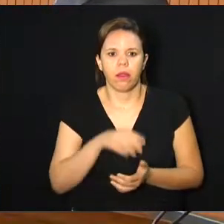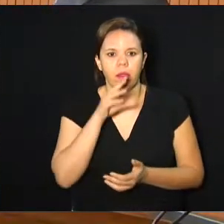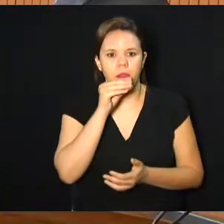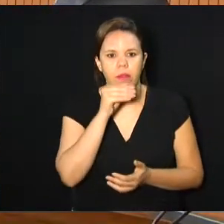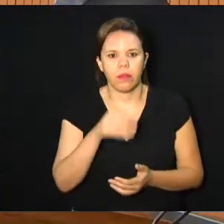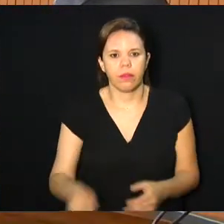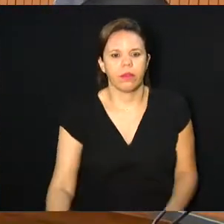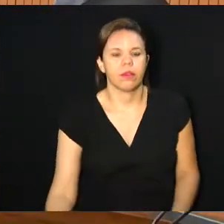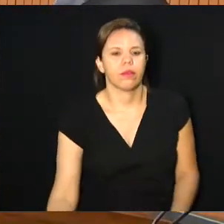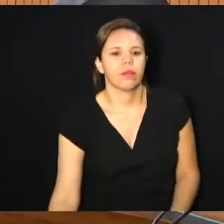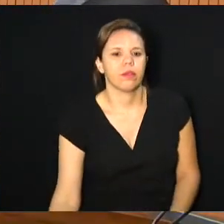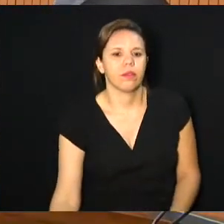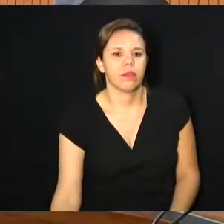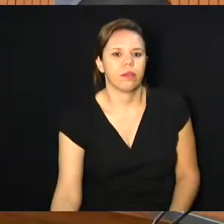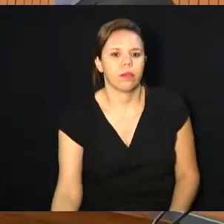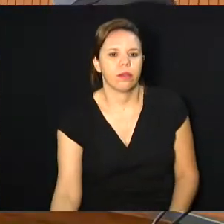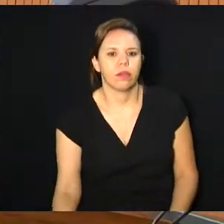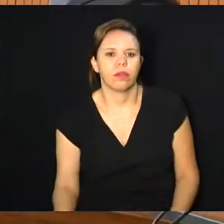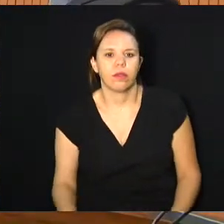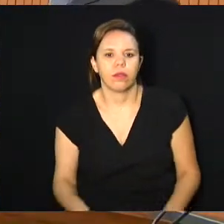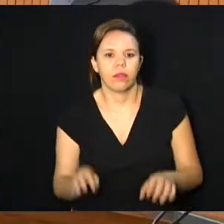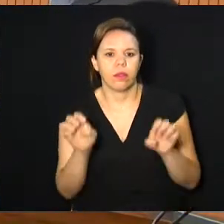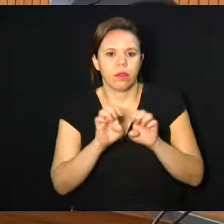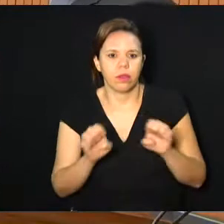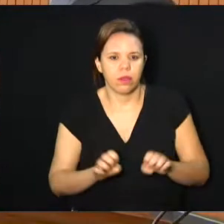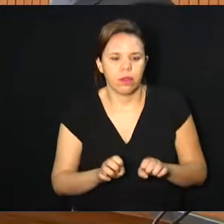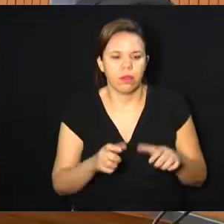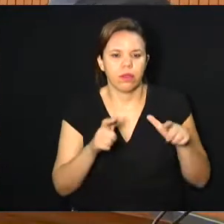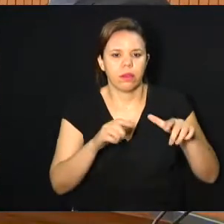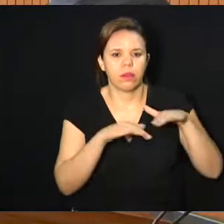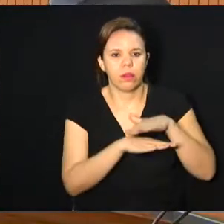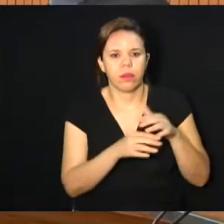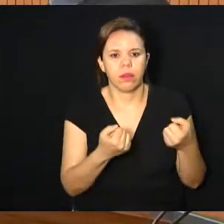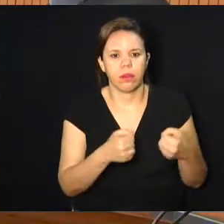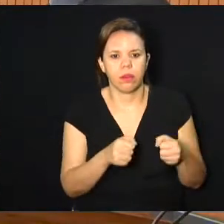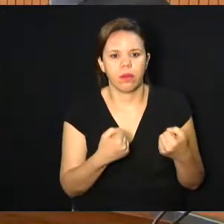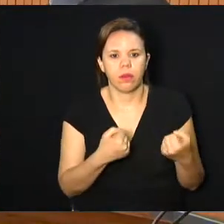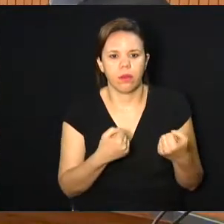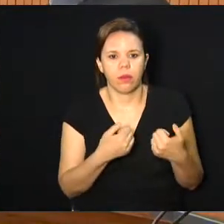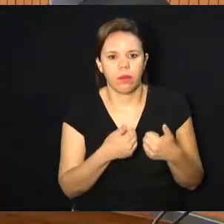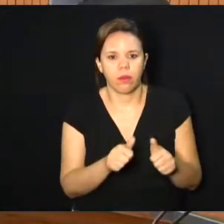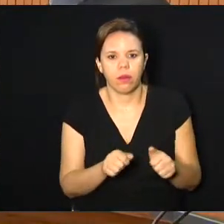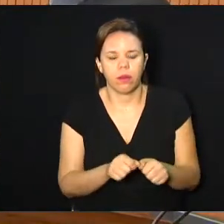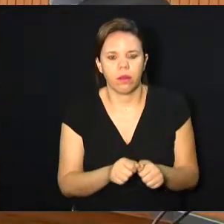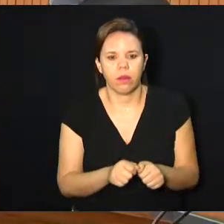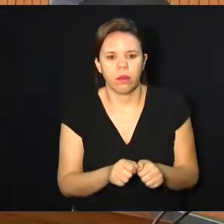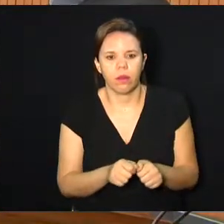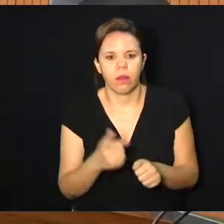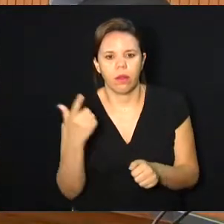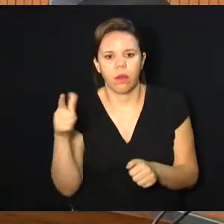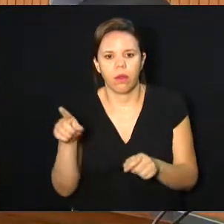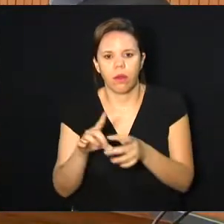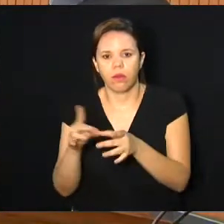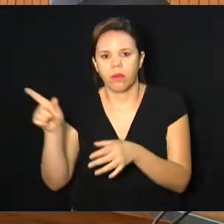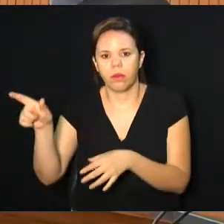trabalhador, de investimento na estrutura, garagem, tudo isso. Aí o outro eu deixo para